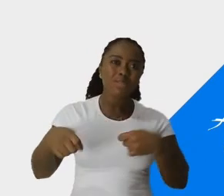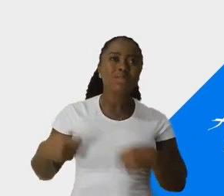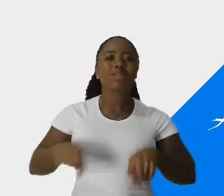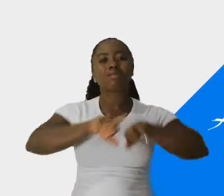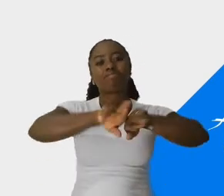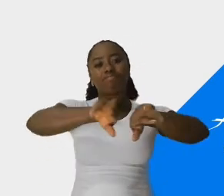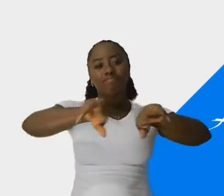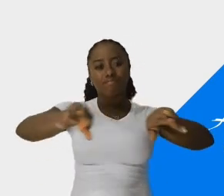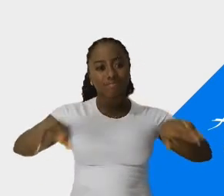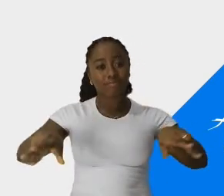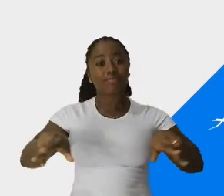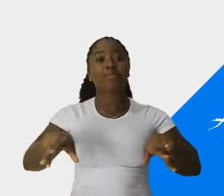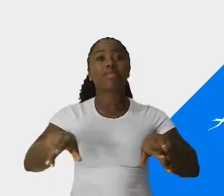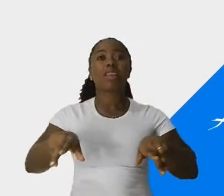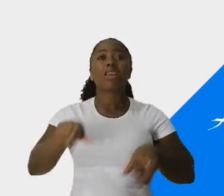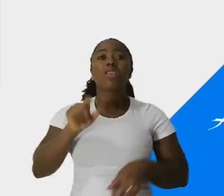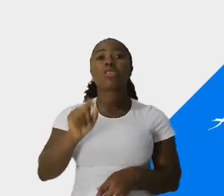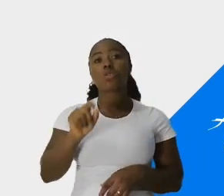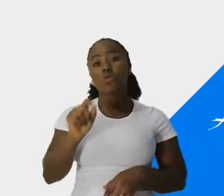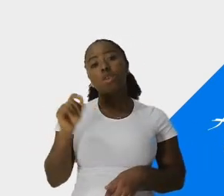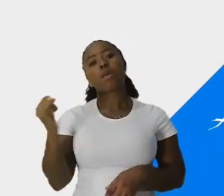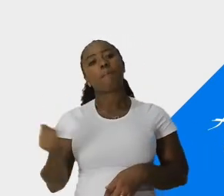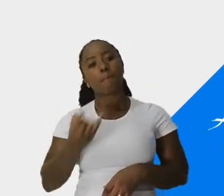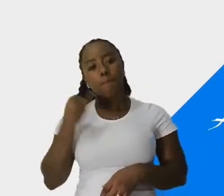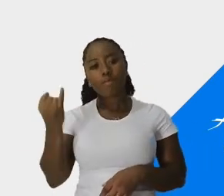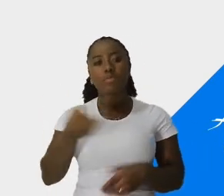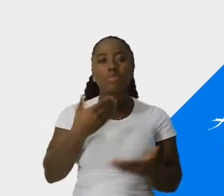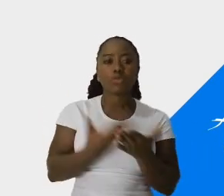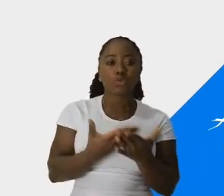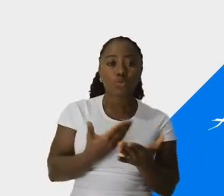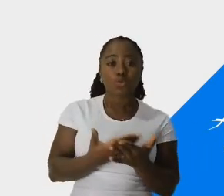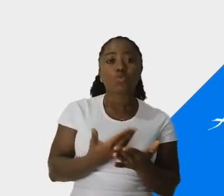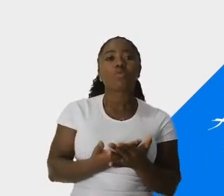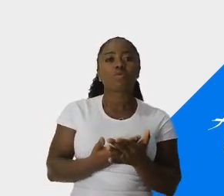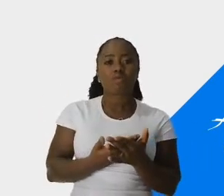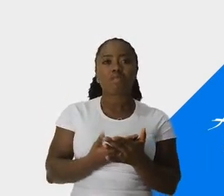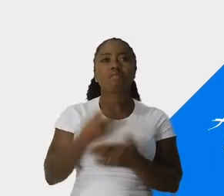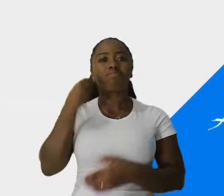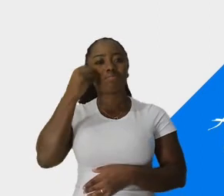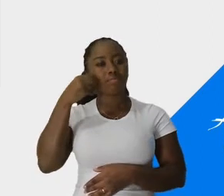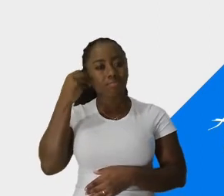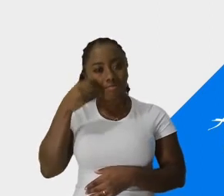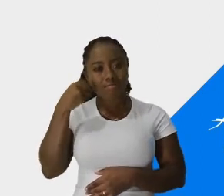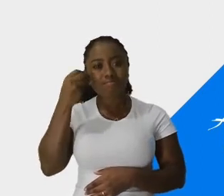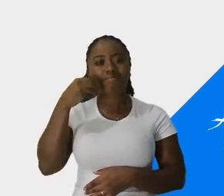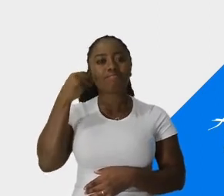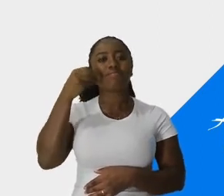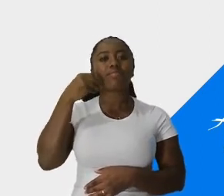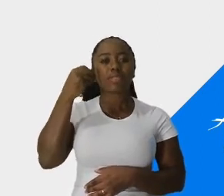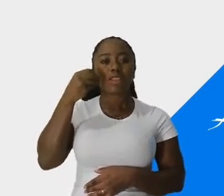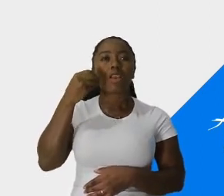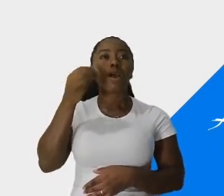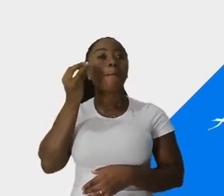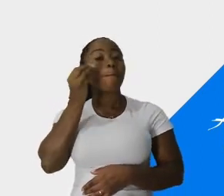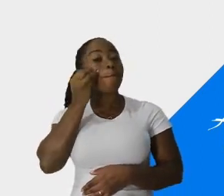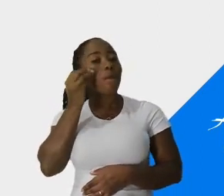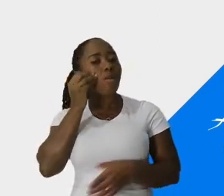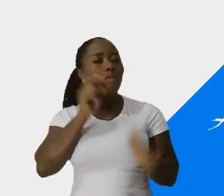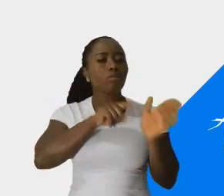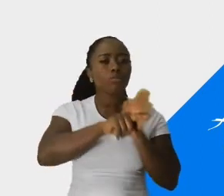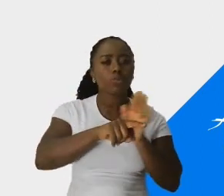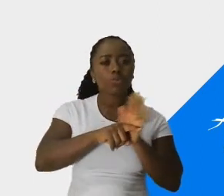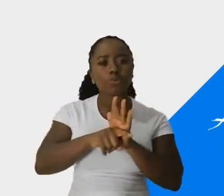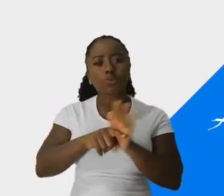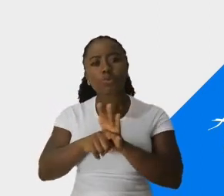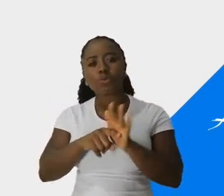se estudar e se experienciar para poder verificar o que cada instrumento pode fornecer